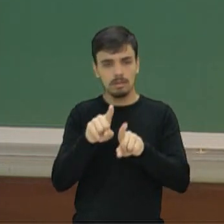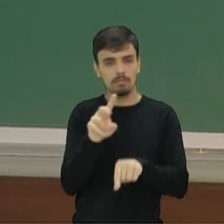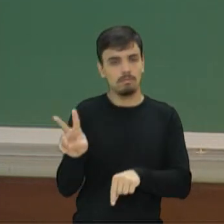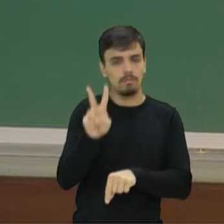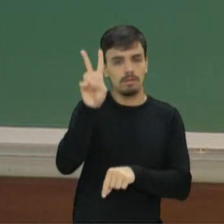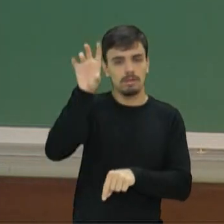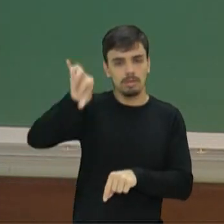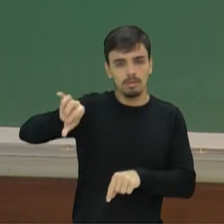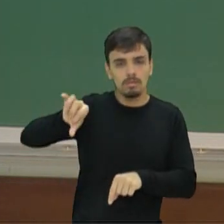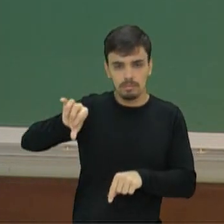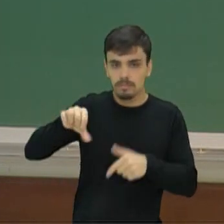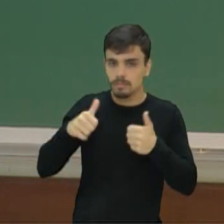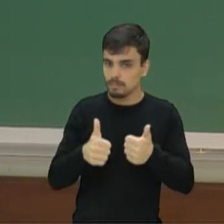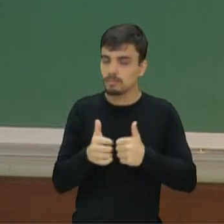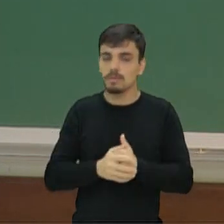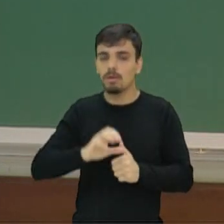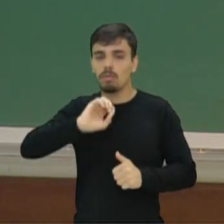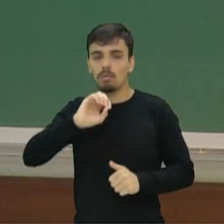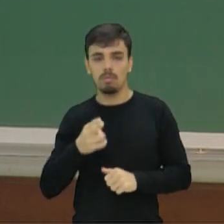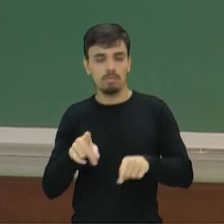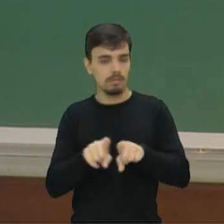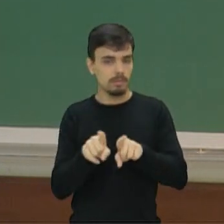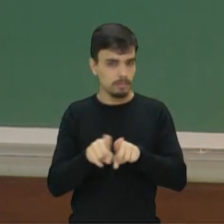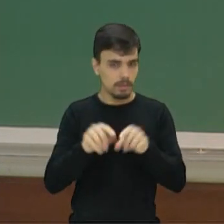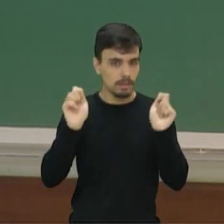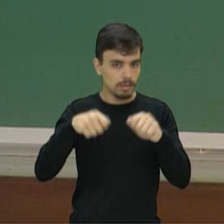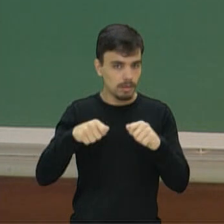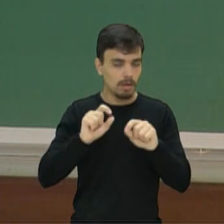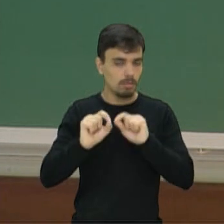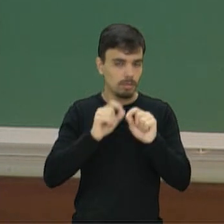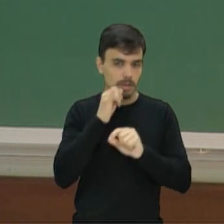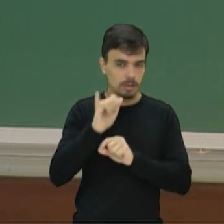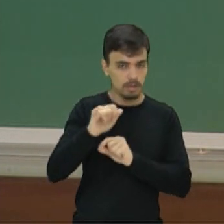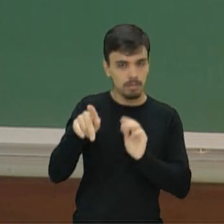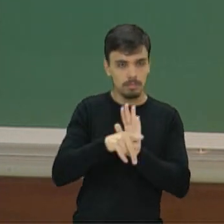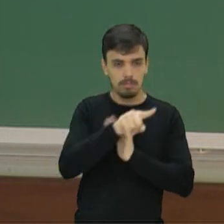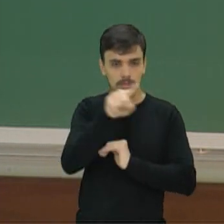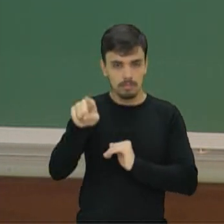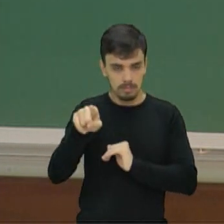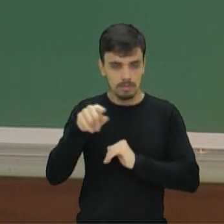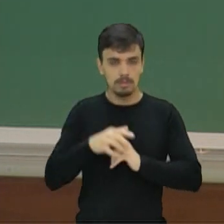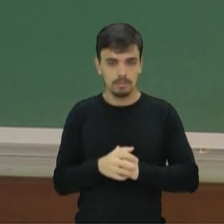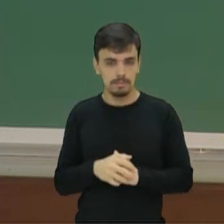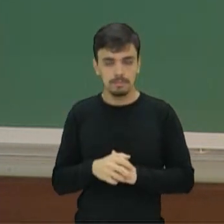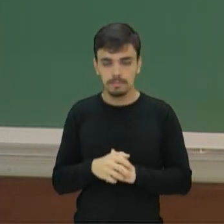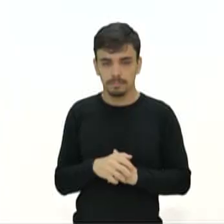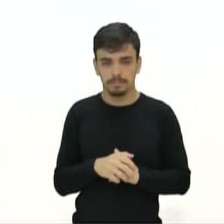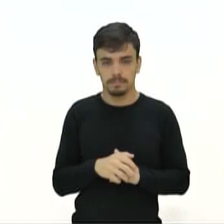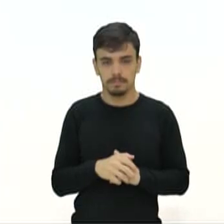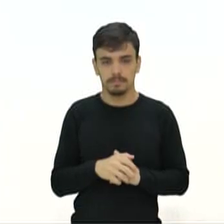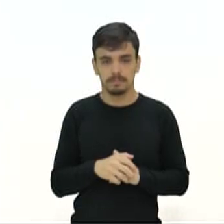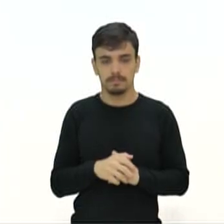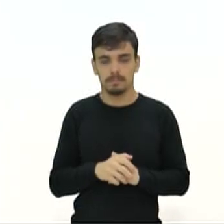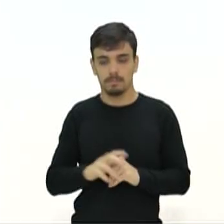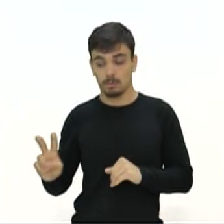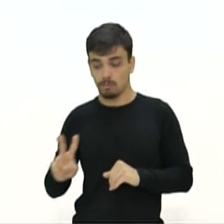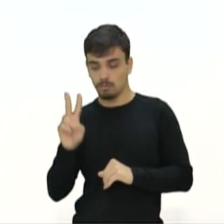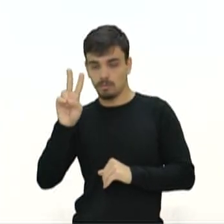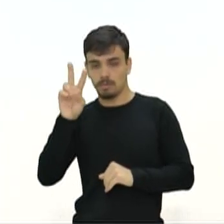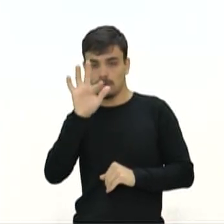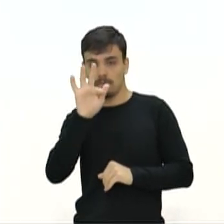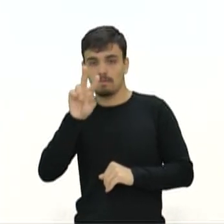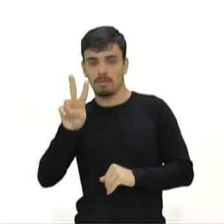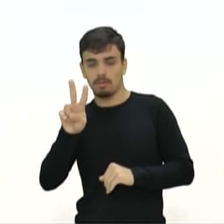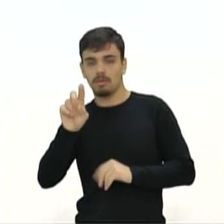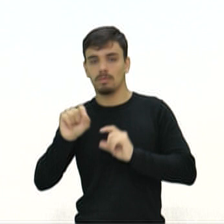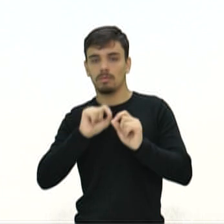9. Vale 9. Ou seja, eu posso dizer para os senhores e para as senhoritas que o valor do F2